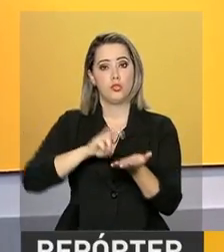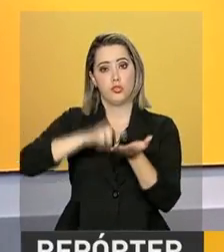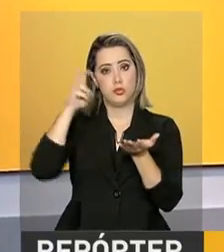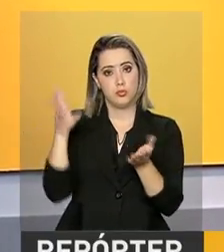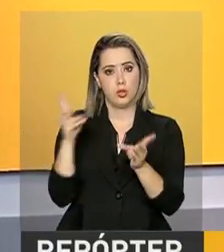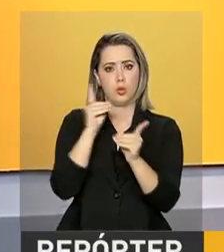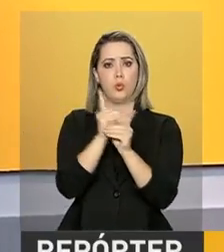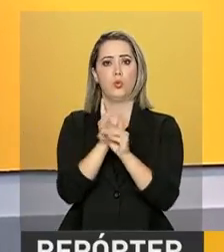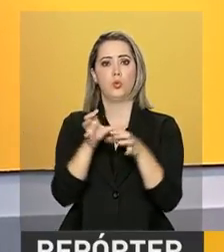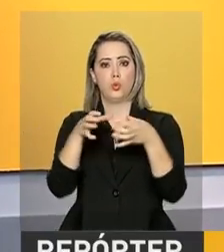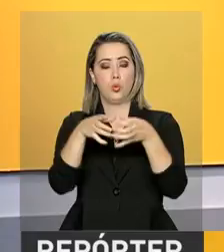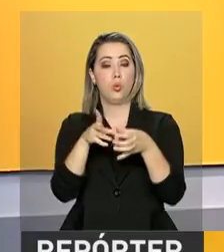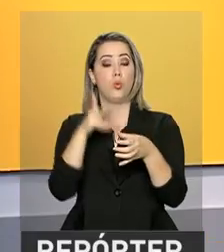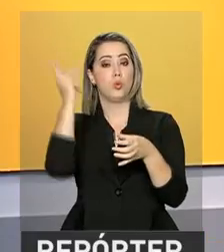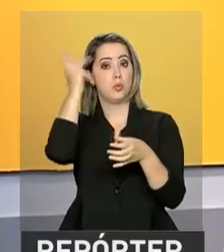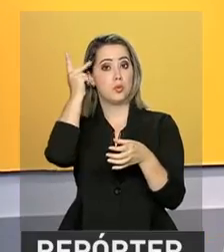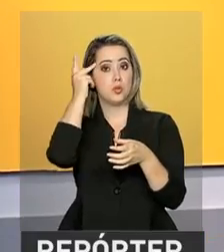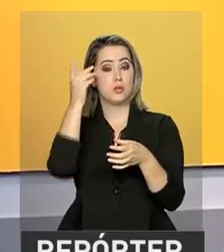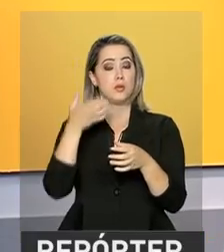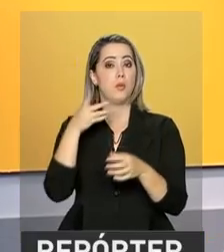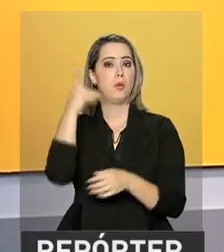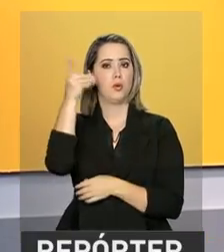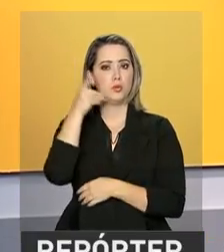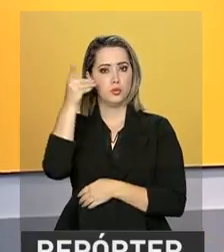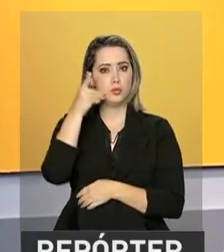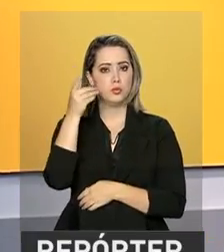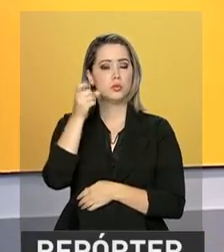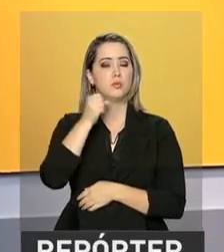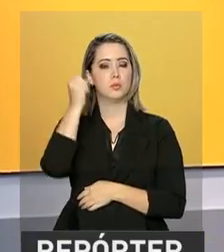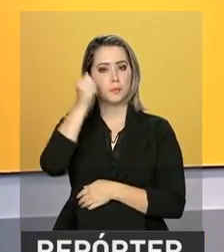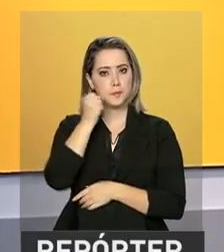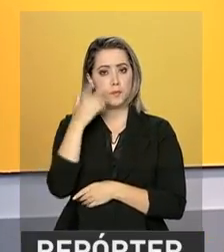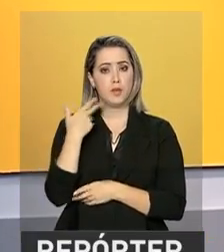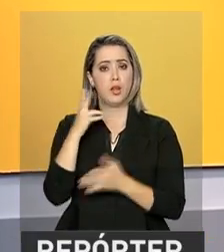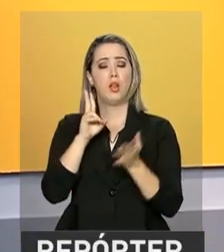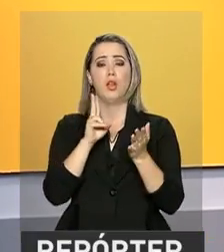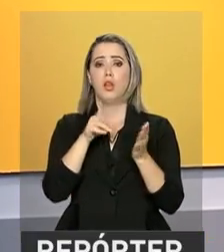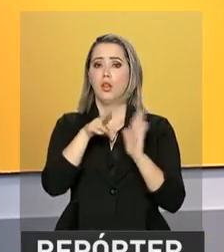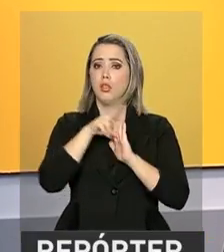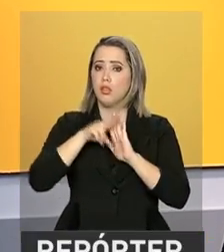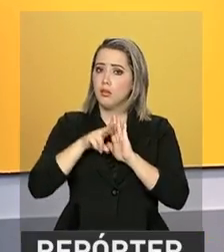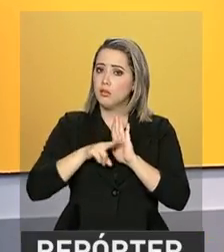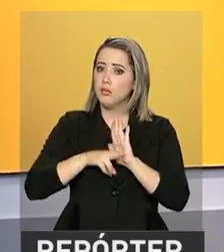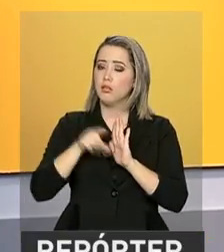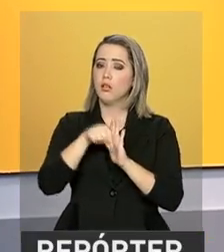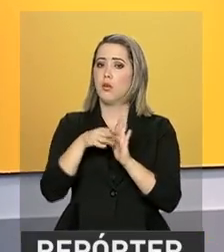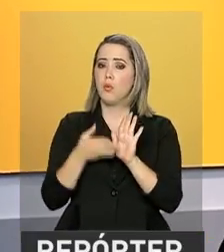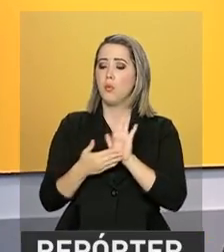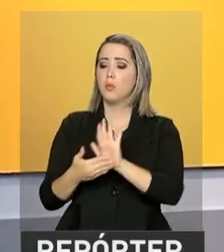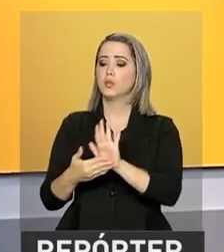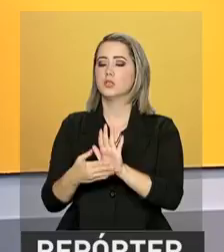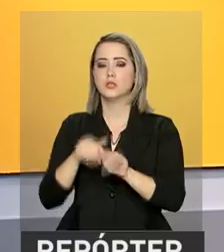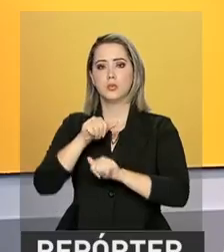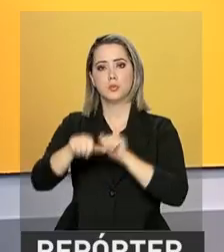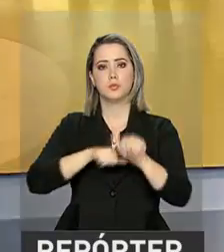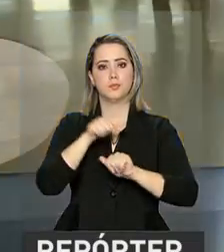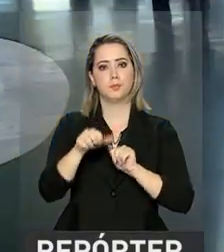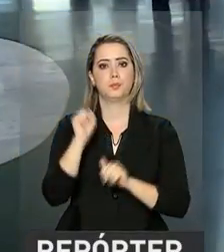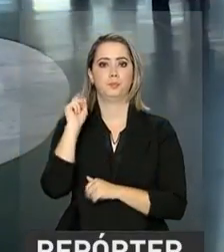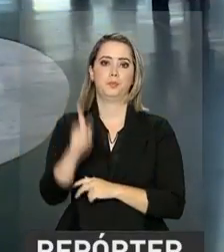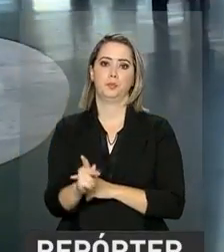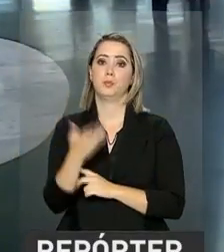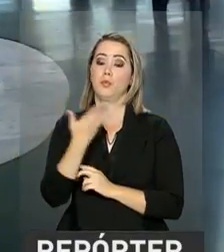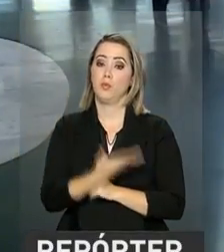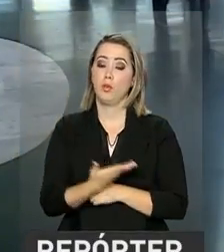a bancada paulista do congresso nacional na pauta as mudanças propostas para a previdência social a